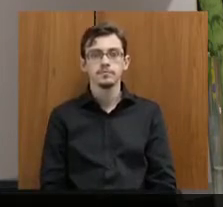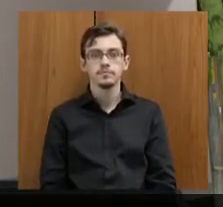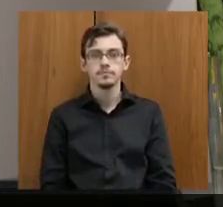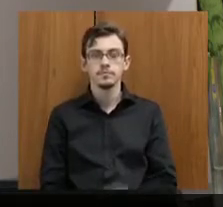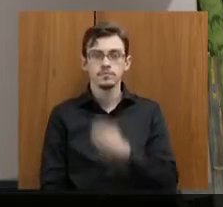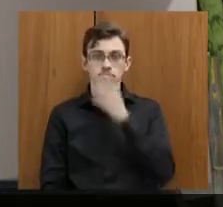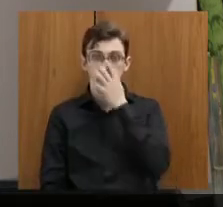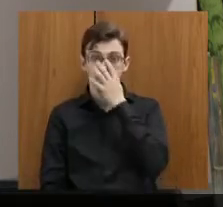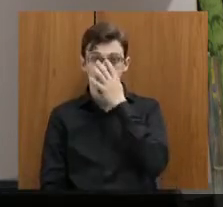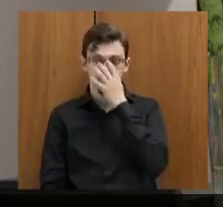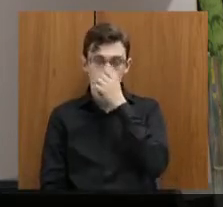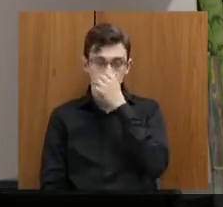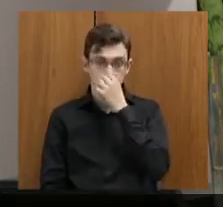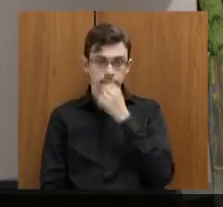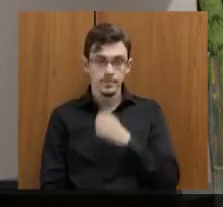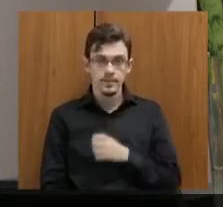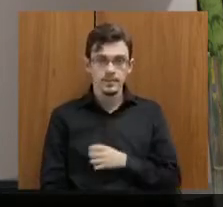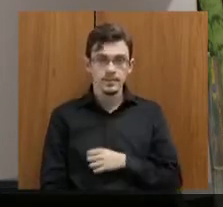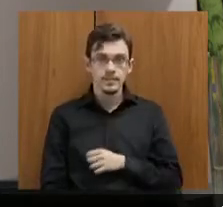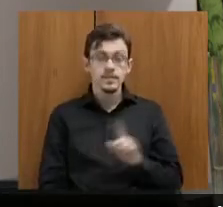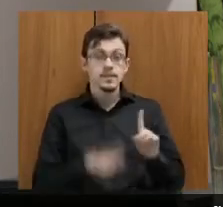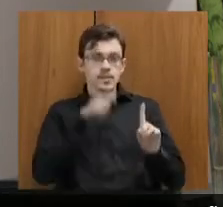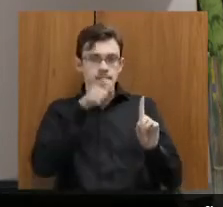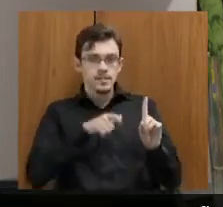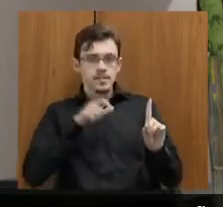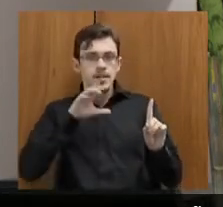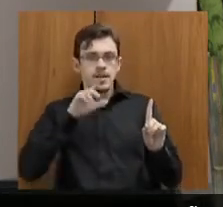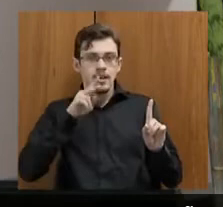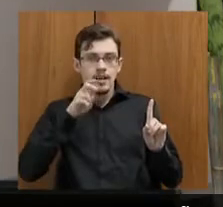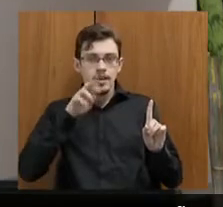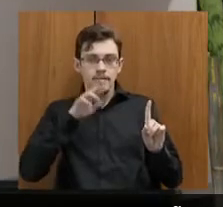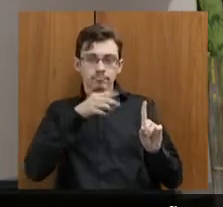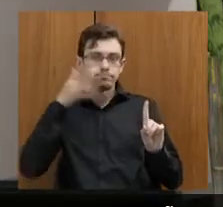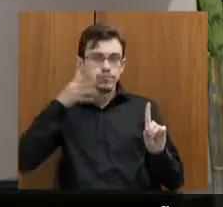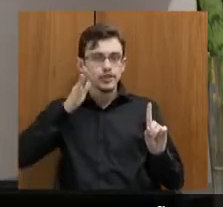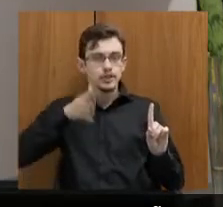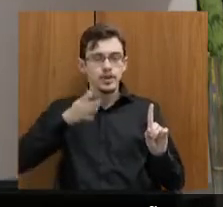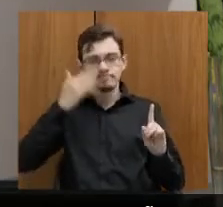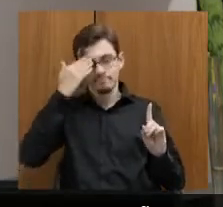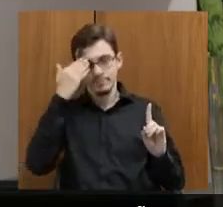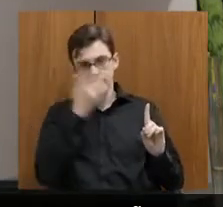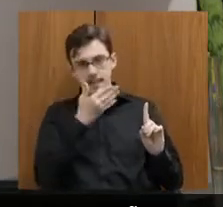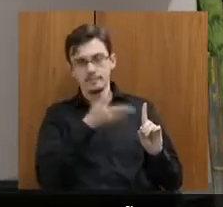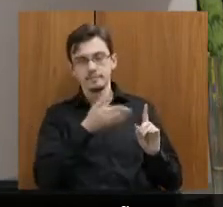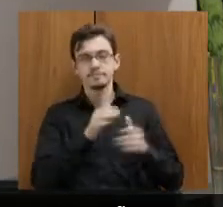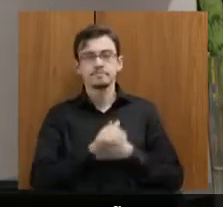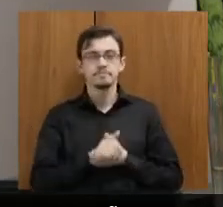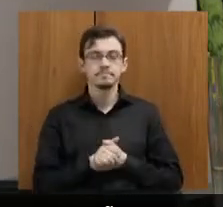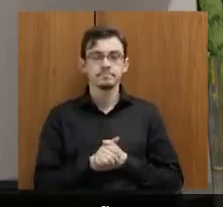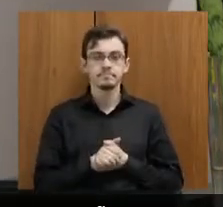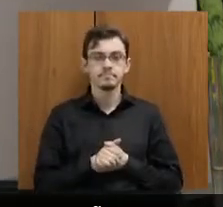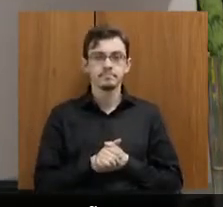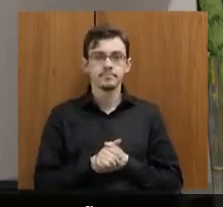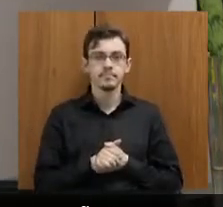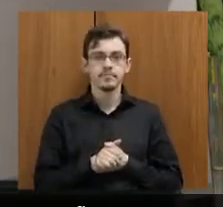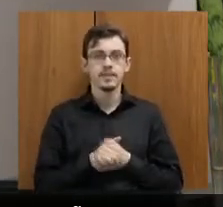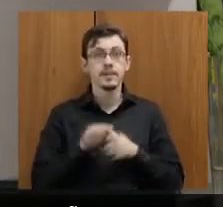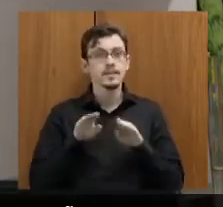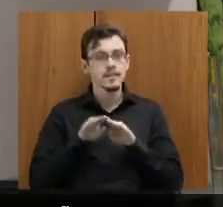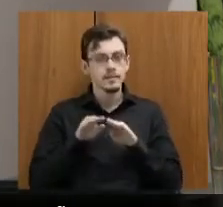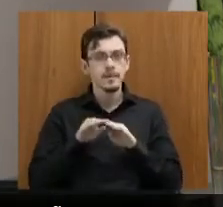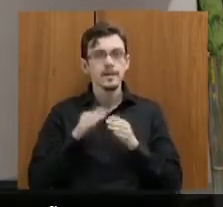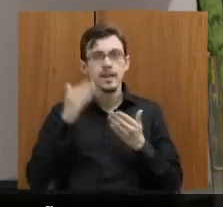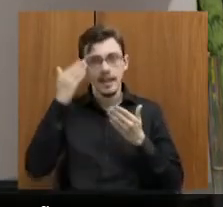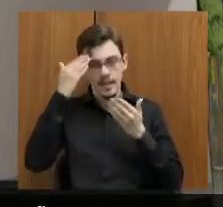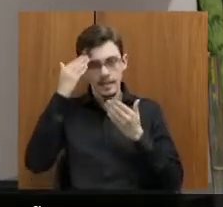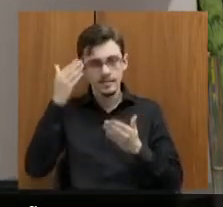agradecemos Então as palavras do Senhor Cléber Alves Machado e antes de darmos continuidade que era agradecer as